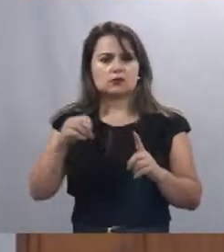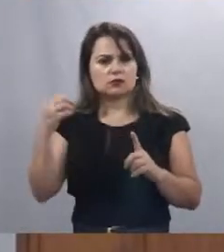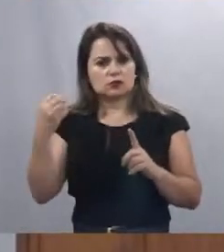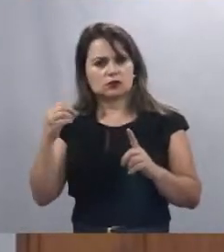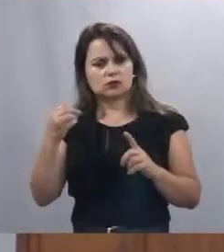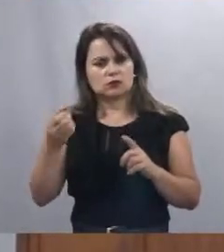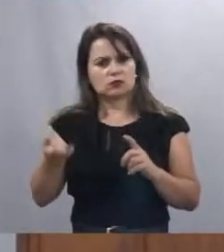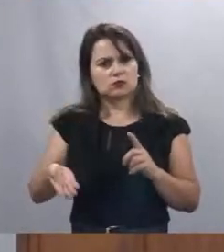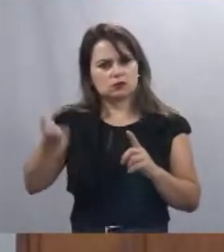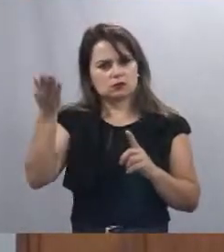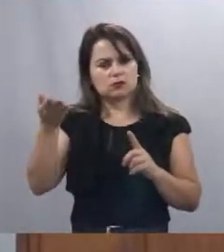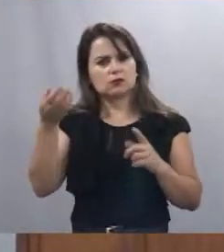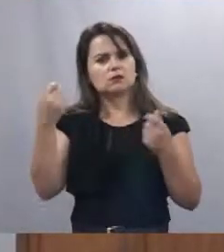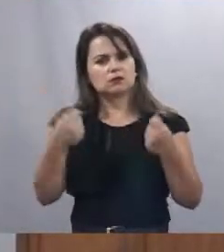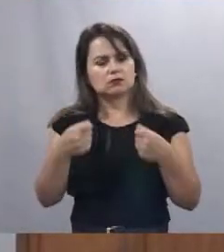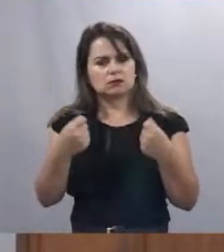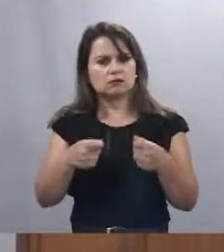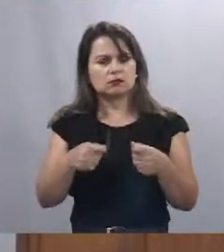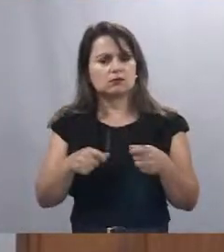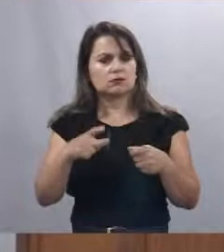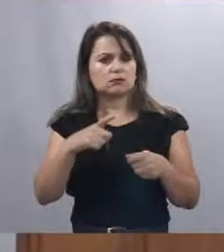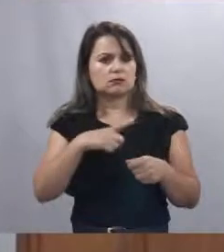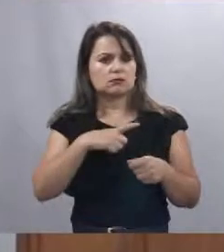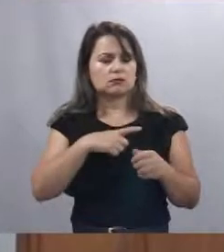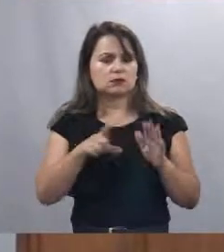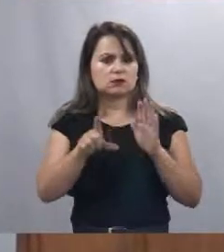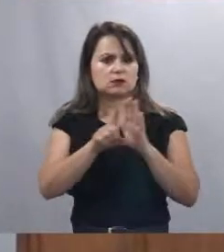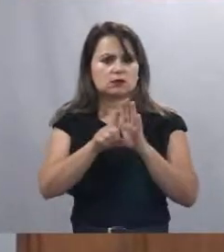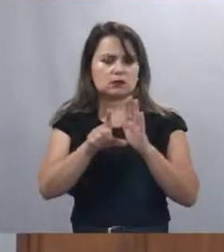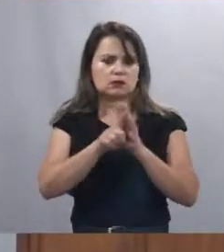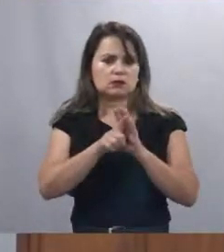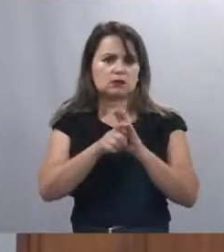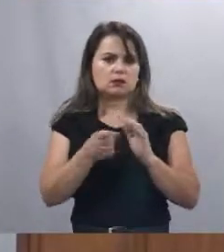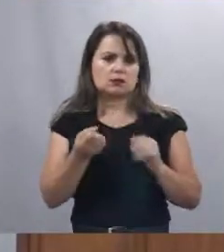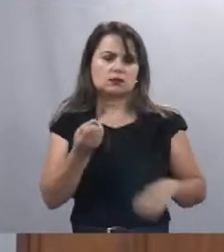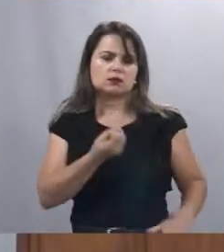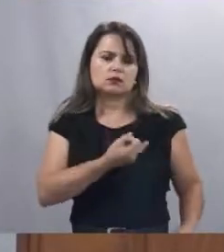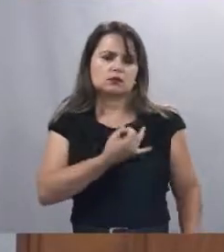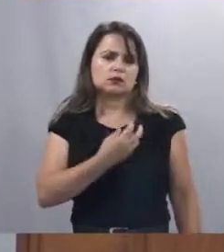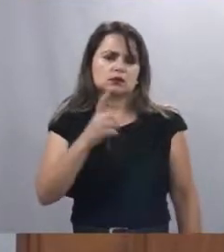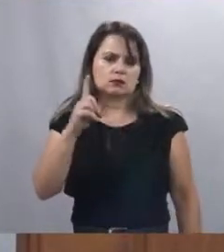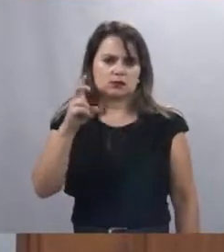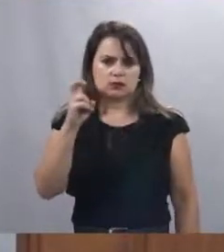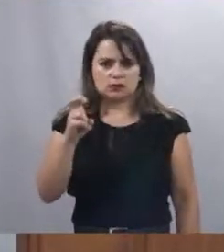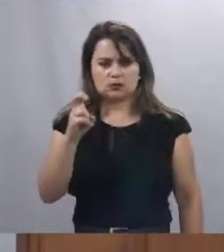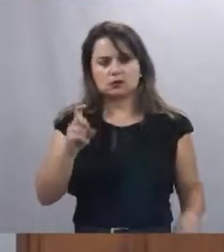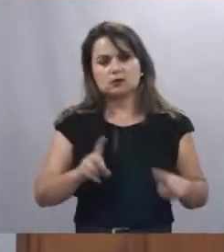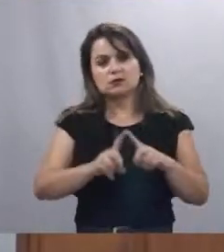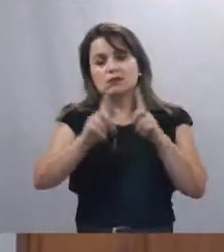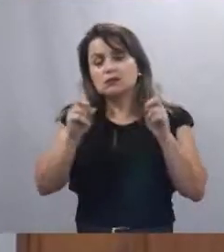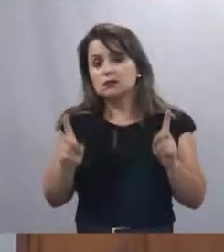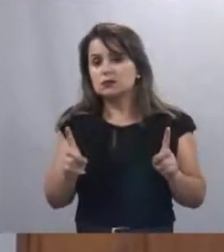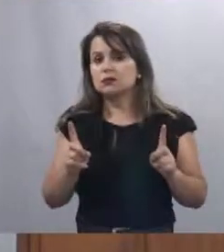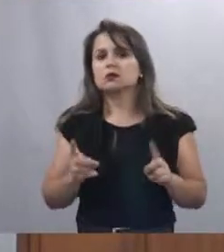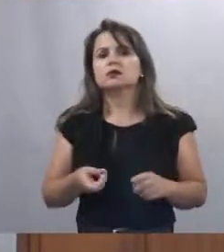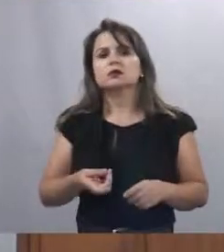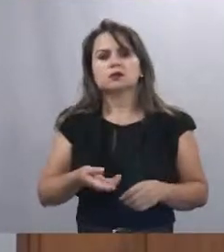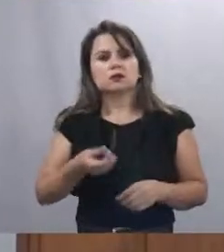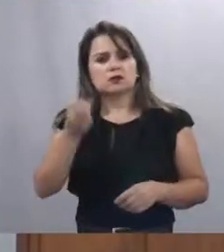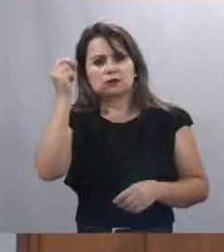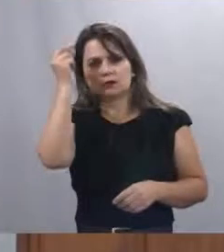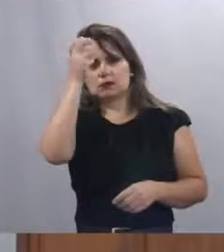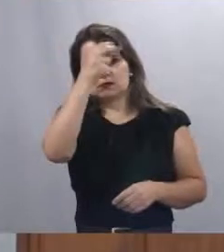lei complementar projeto de lei número 15, de 2013, porém, isso não aconteceu pelo prefeito passado. E